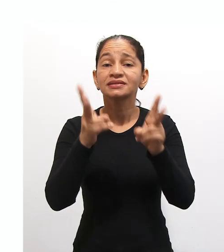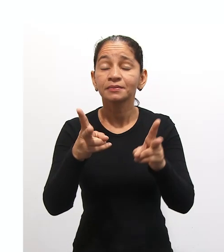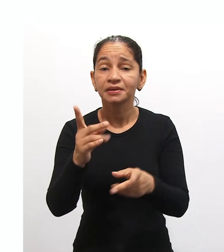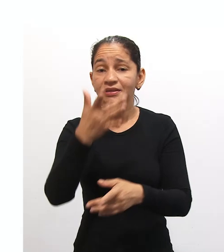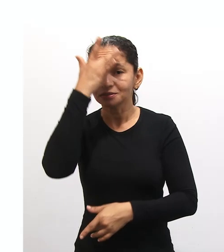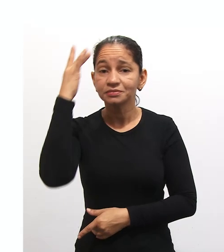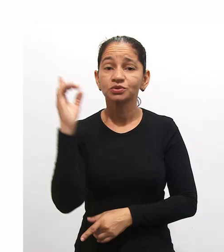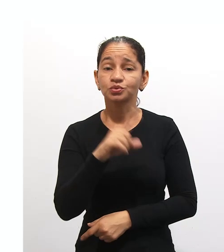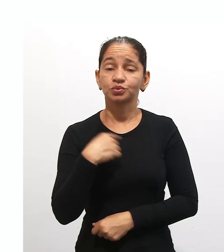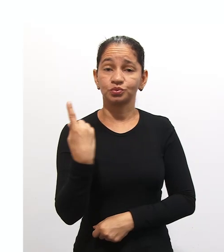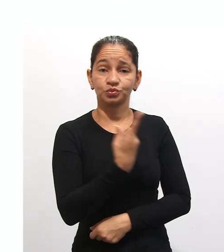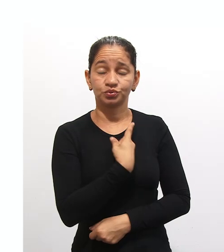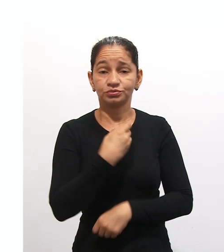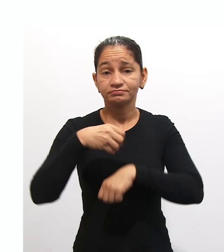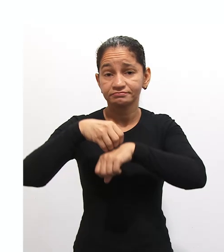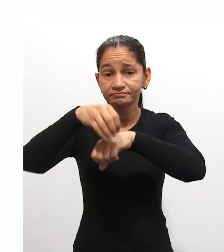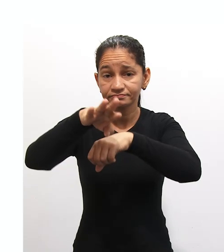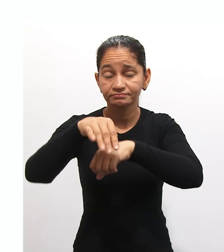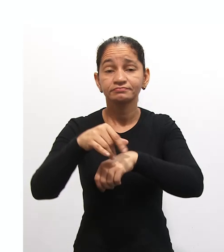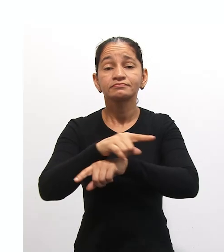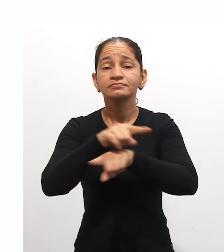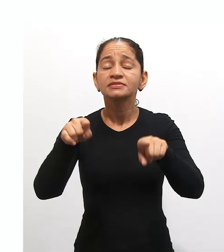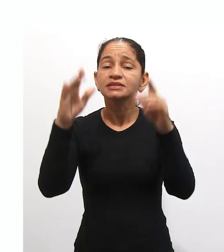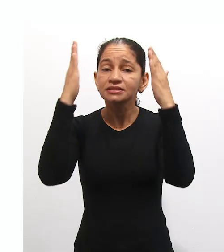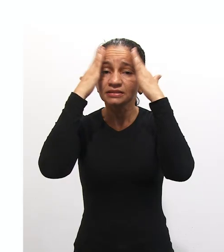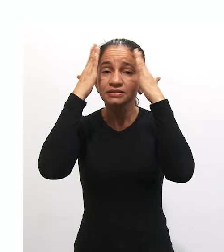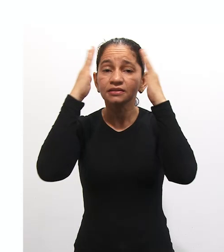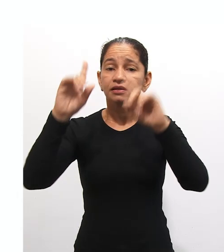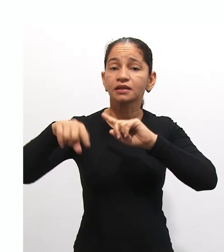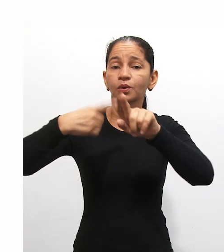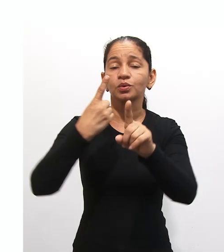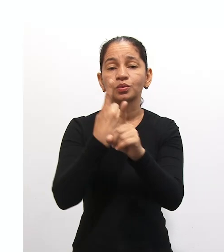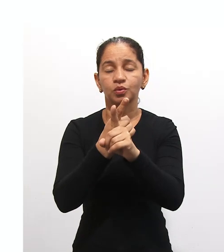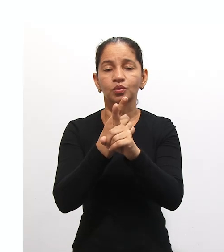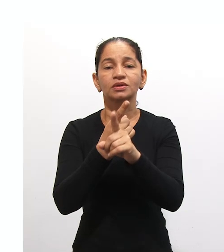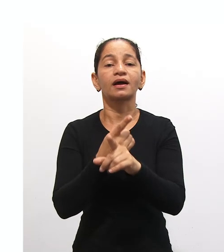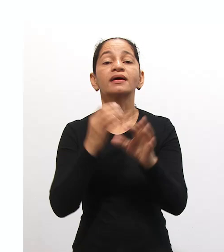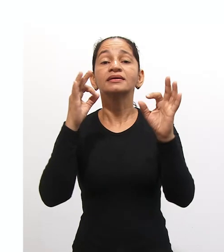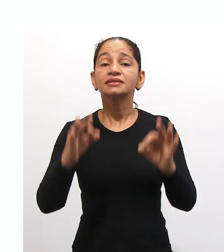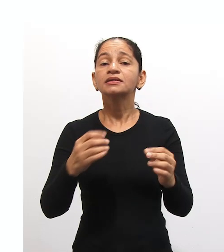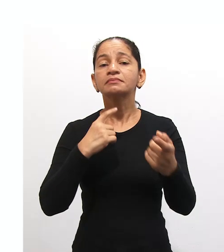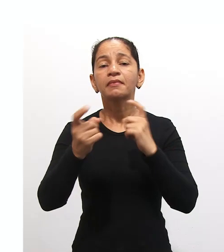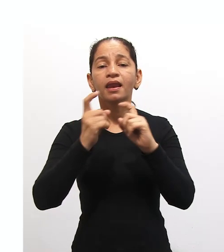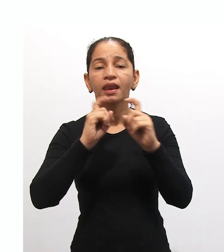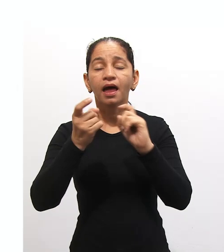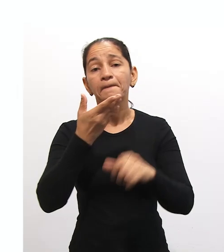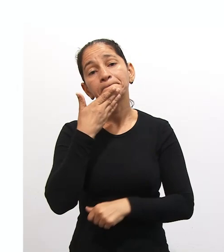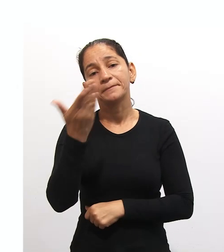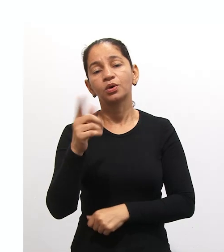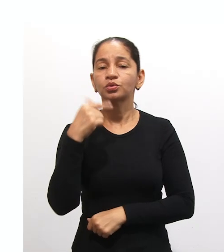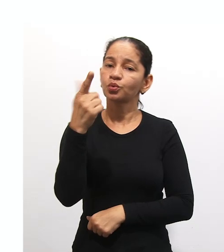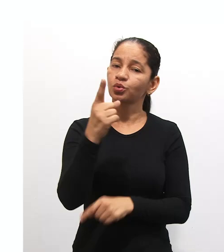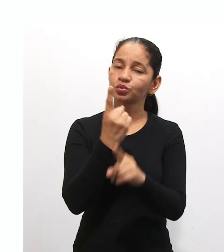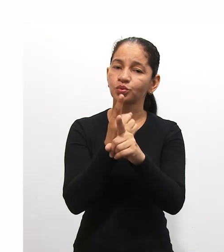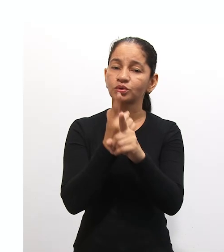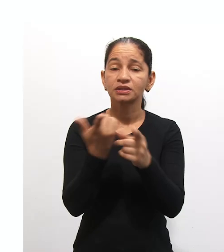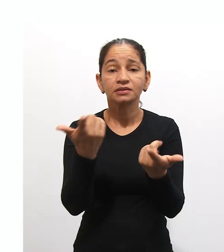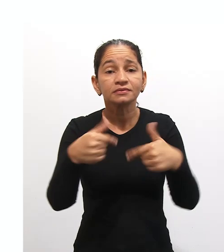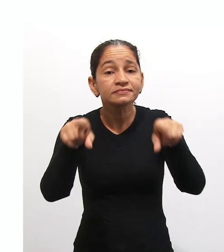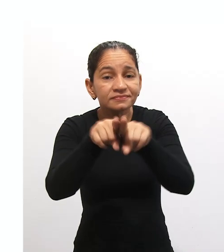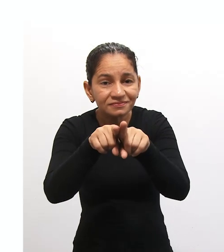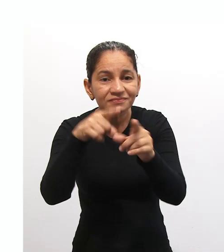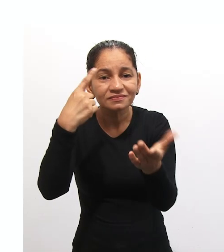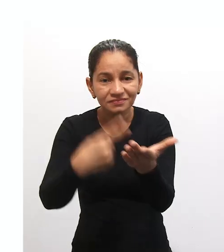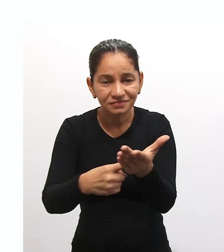entre todos os envolvidos. Deixo essa reflexão para vocês, para que na próxima unidade a gente possa discuti-la melhor ou